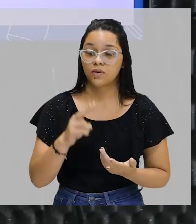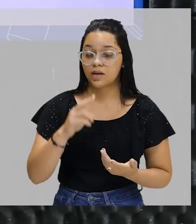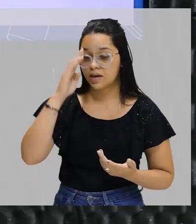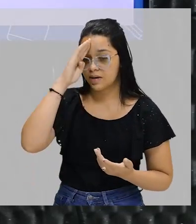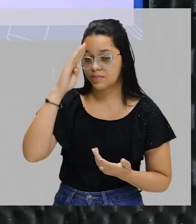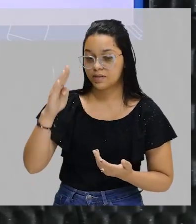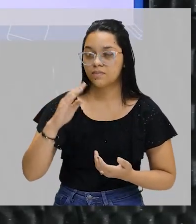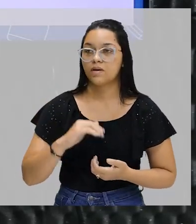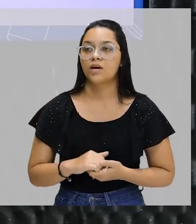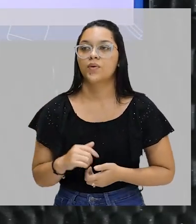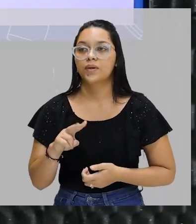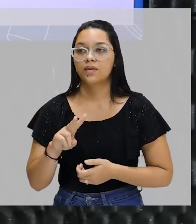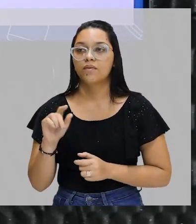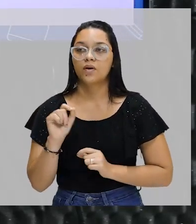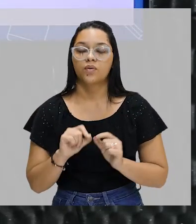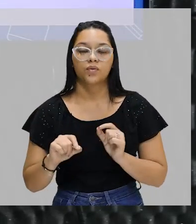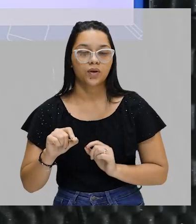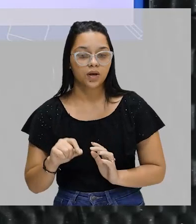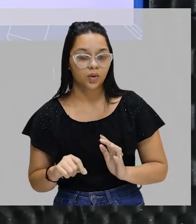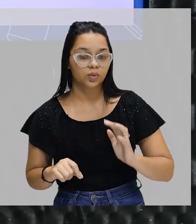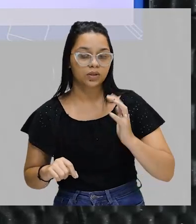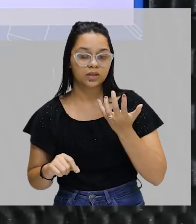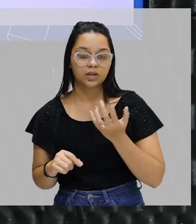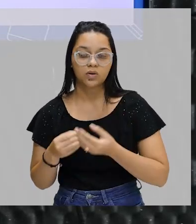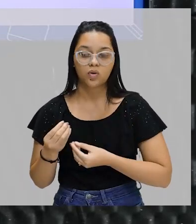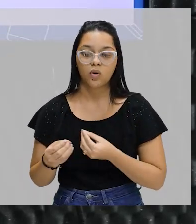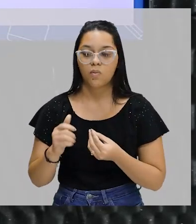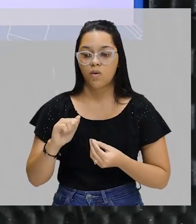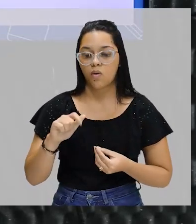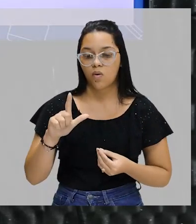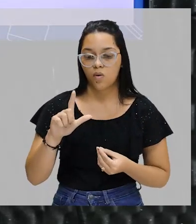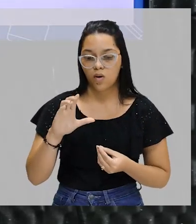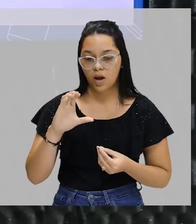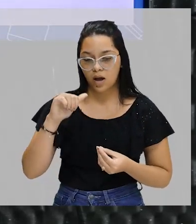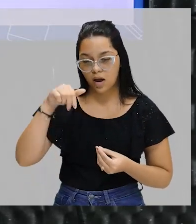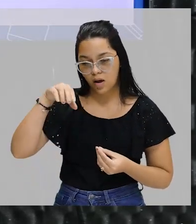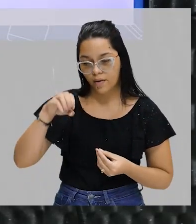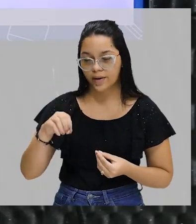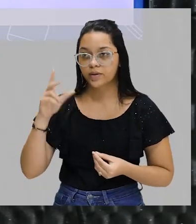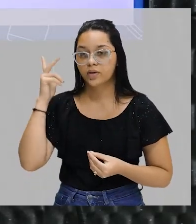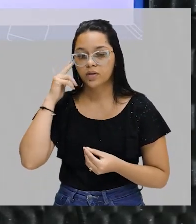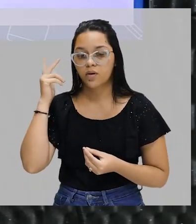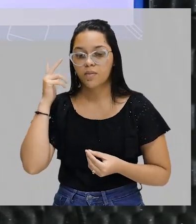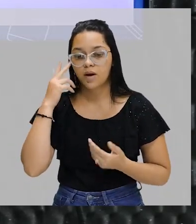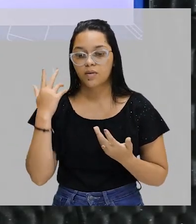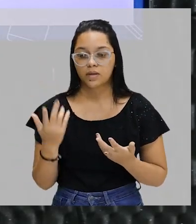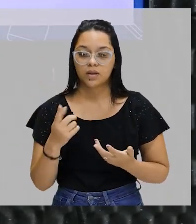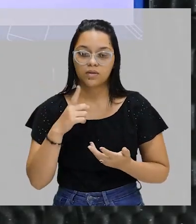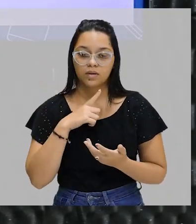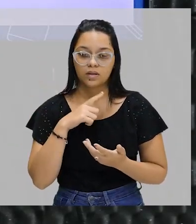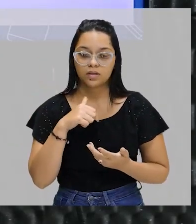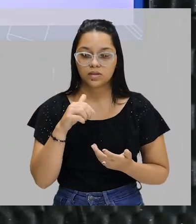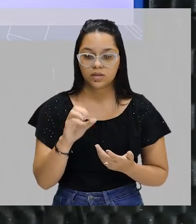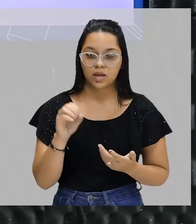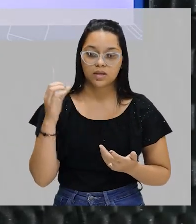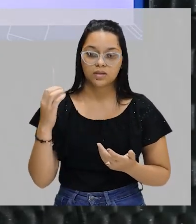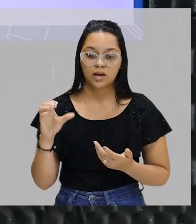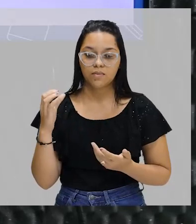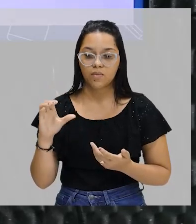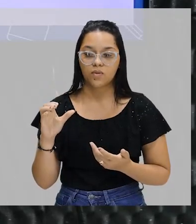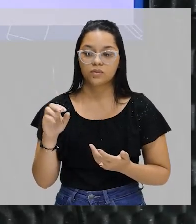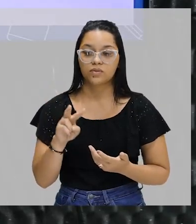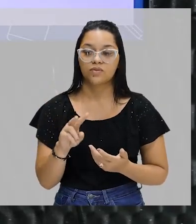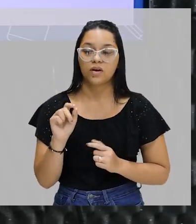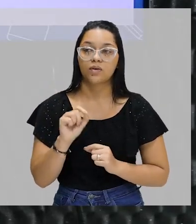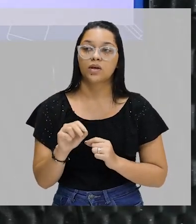principal, né, que vai funcionar como um alcano de cadeia normal, Então, o alcano de 10 carbonos,